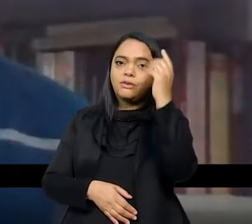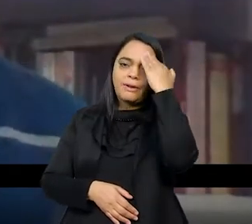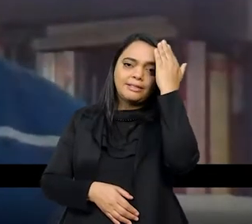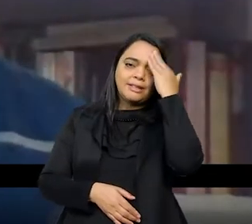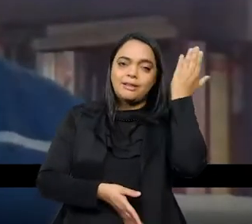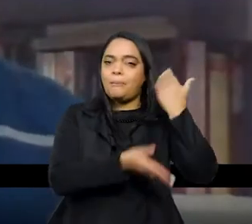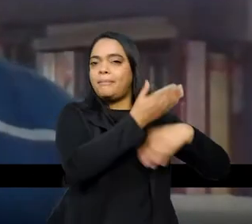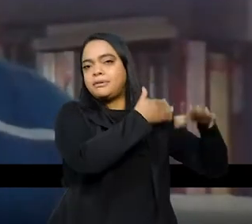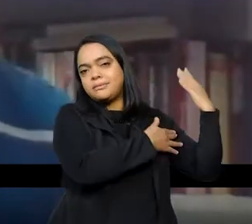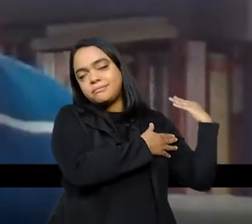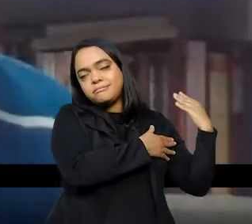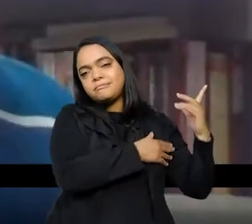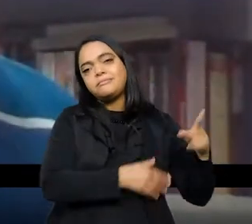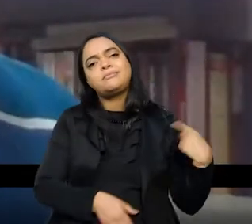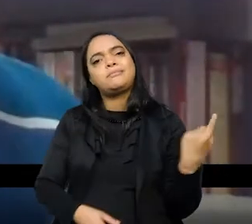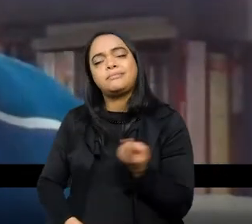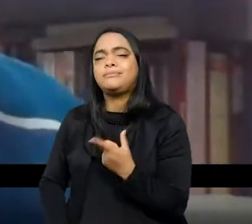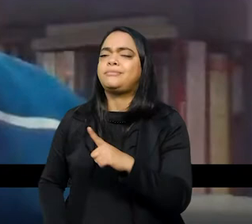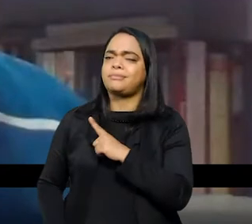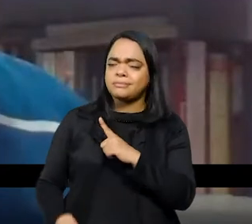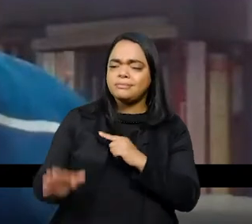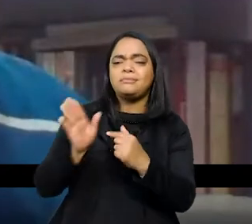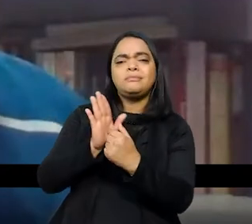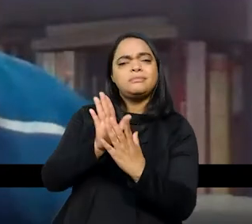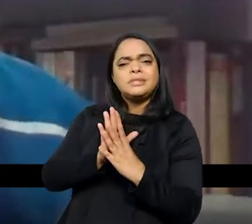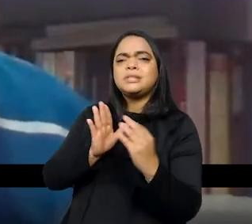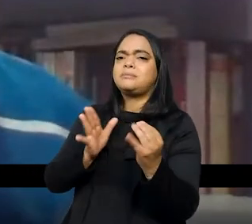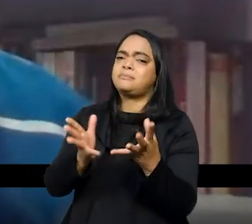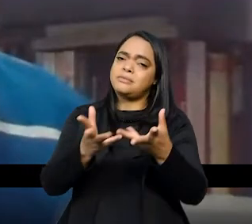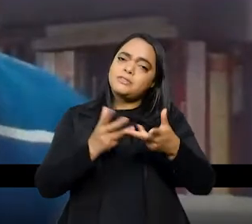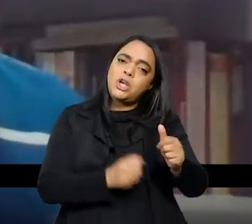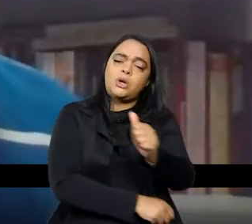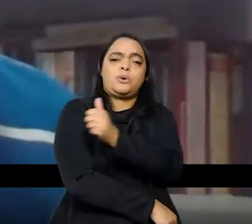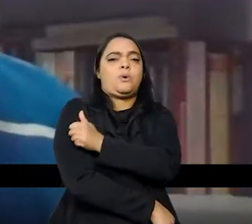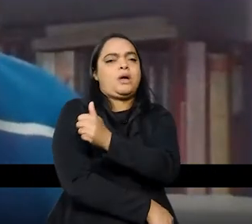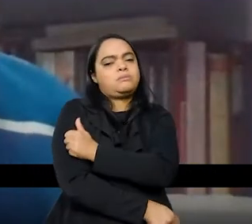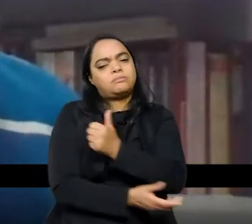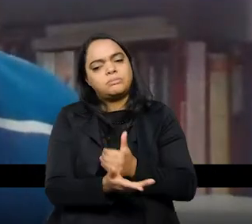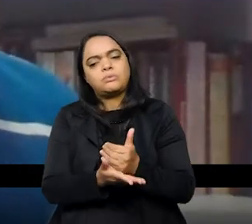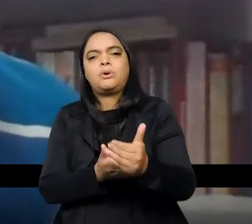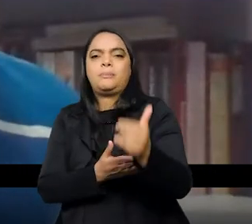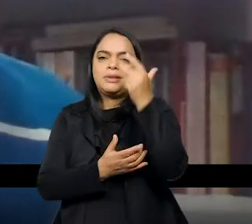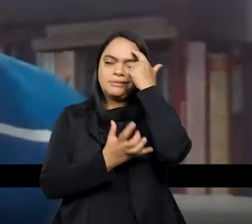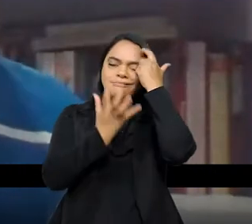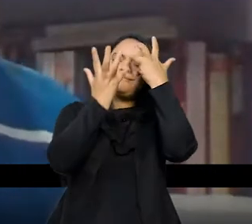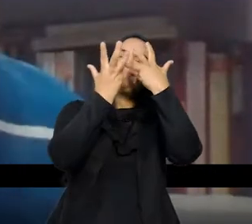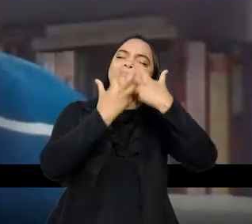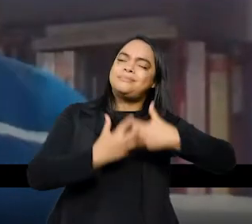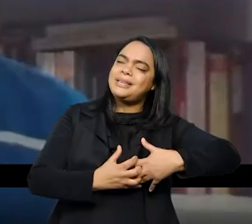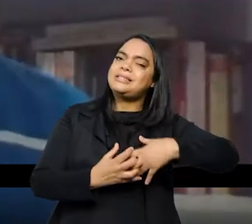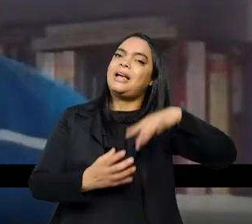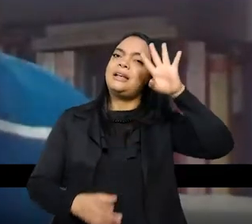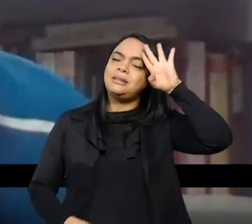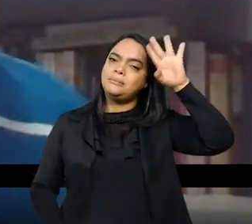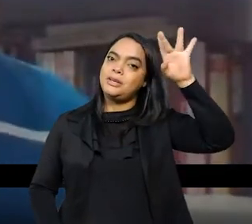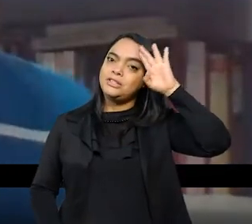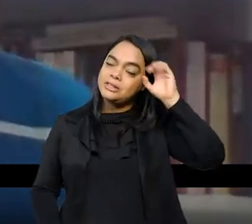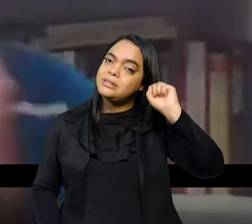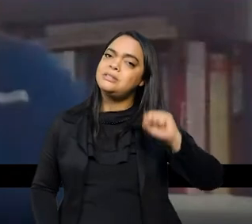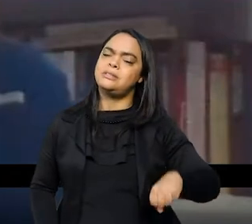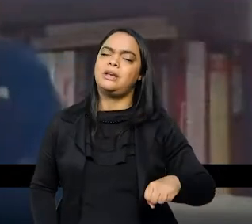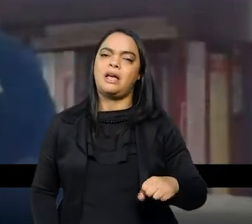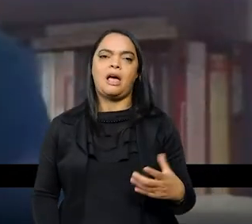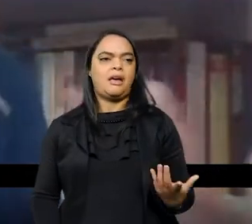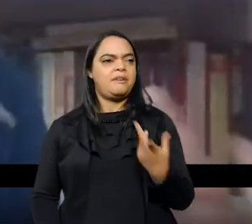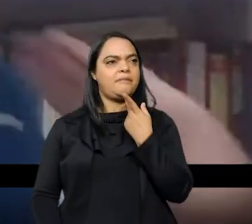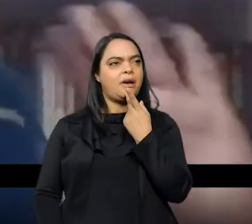temos exemplos maravilhosos e muitas vezes o aluno começa a pensar, a refletir. Né? Quando se diz, ah, o socialismo, o comunismo,